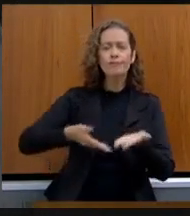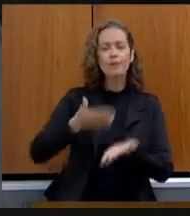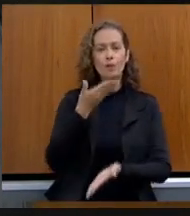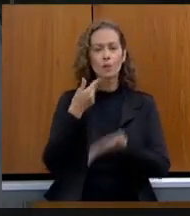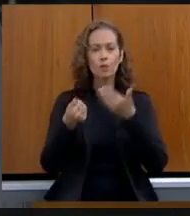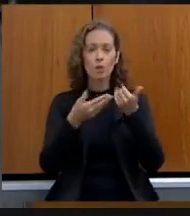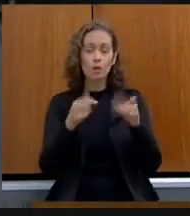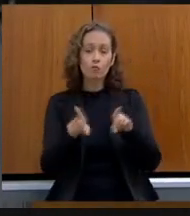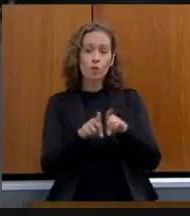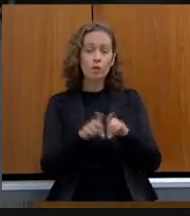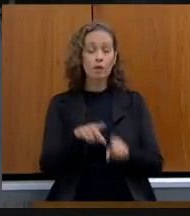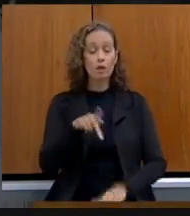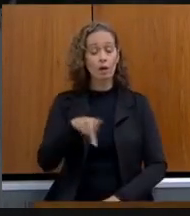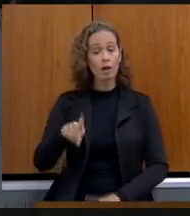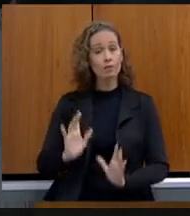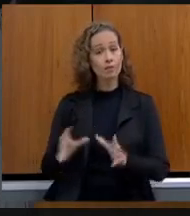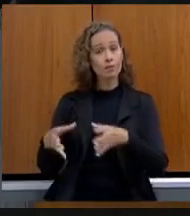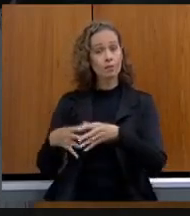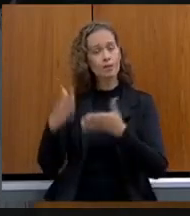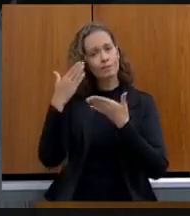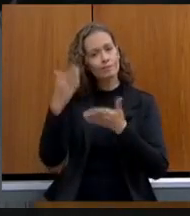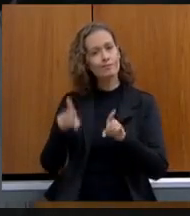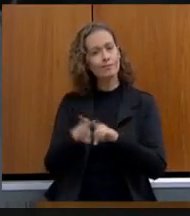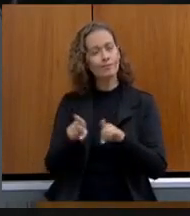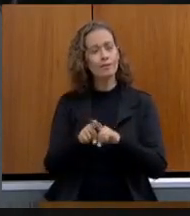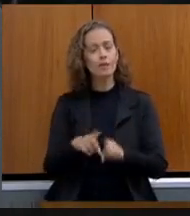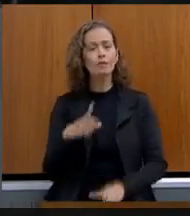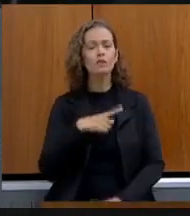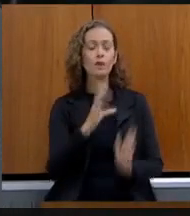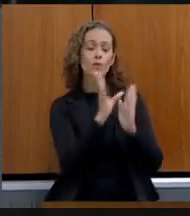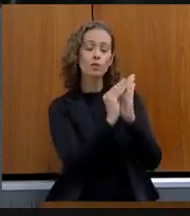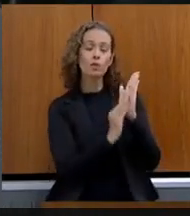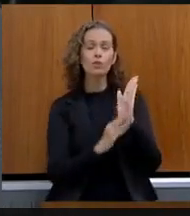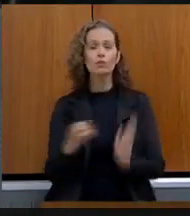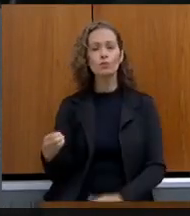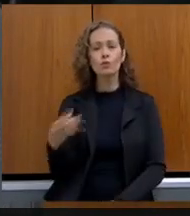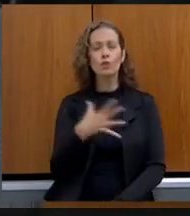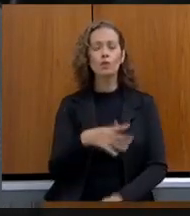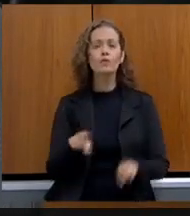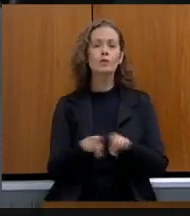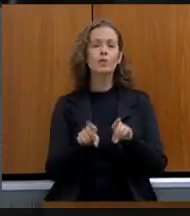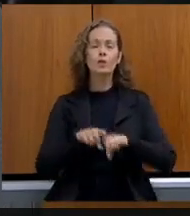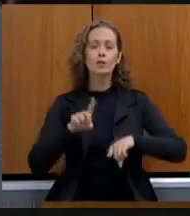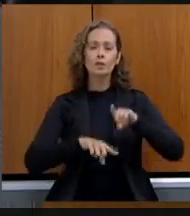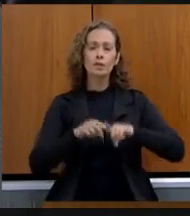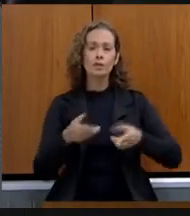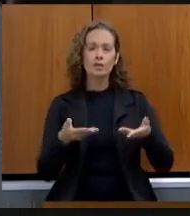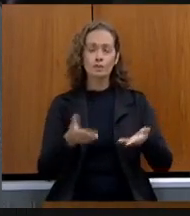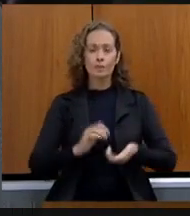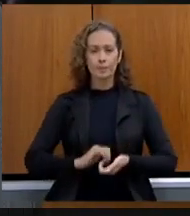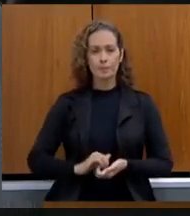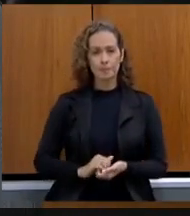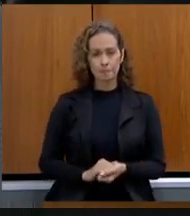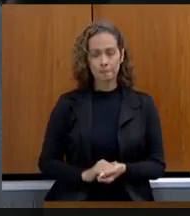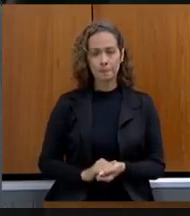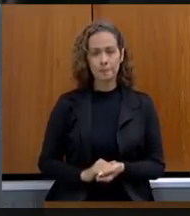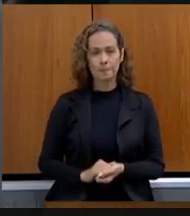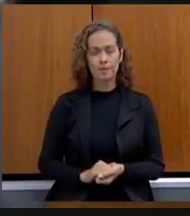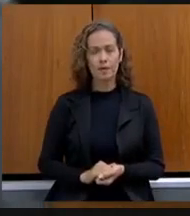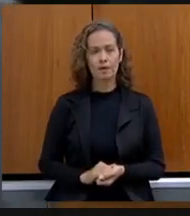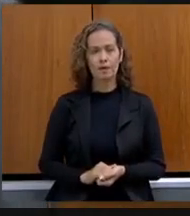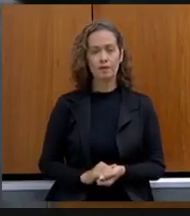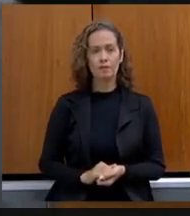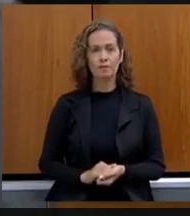também eu faço um agradecimento tivemos novos conteúdos também trazidos nesse material e como